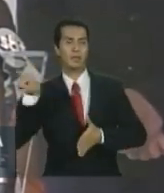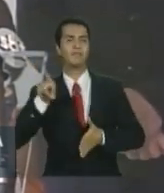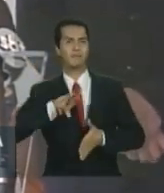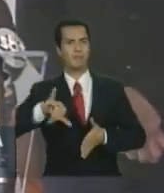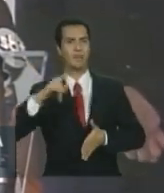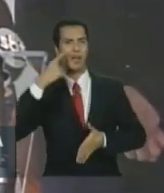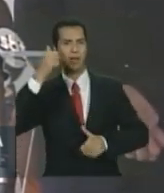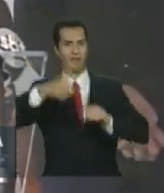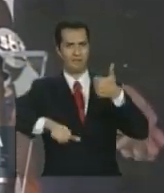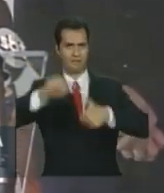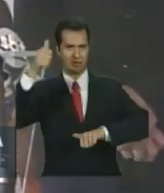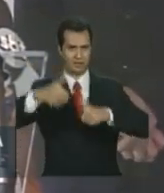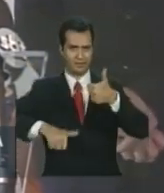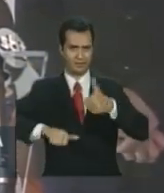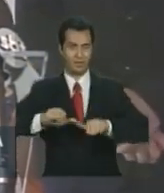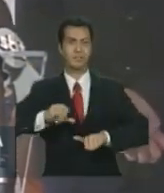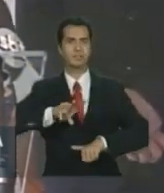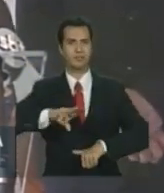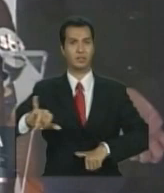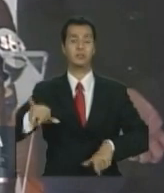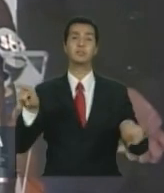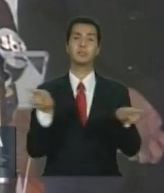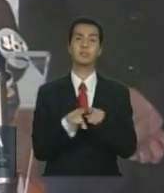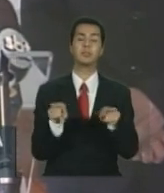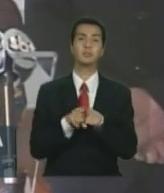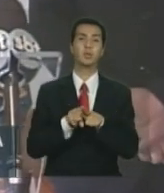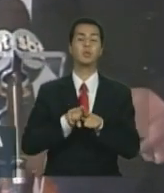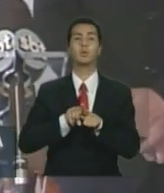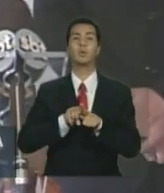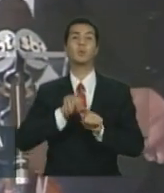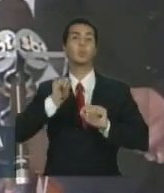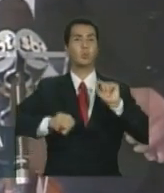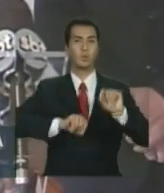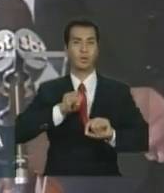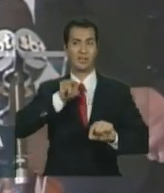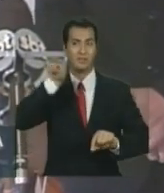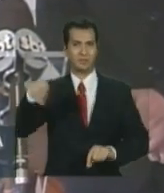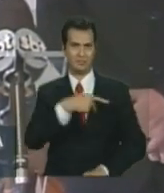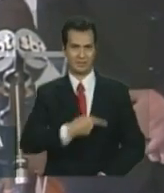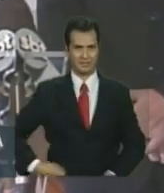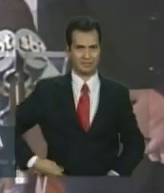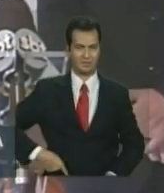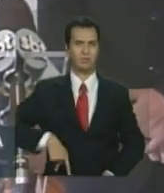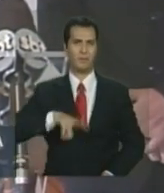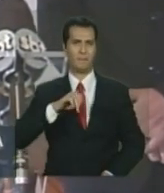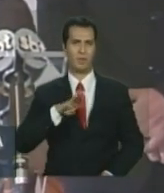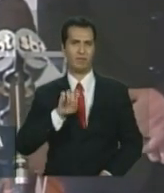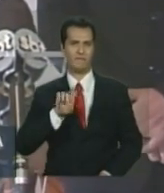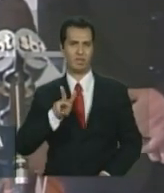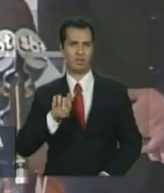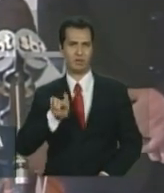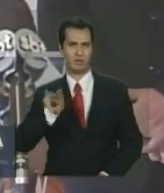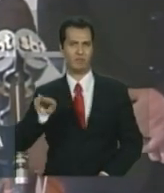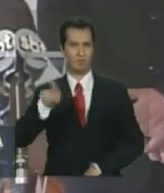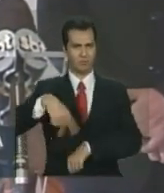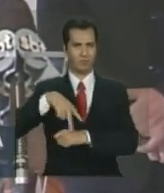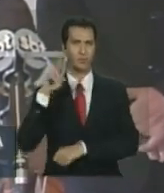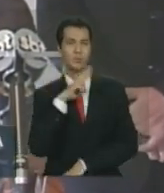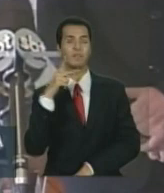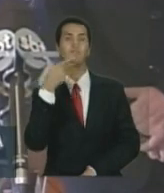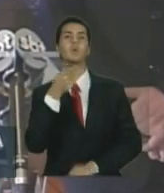necessárias e, além disso, ele fez comentários a respeito de todas as questões